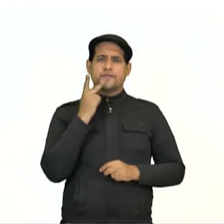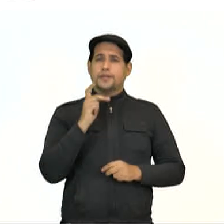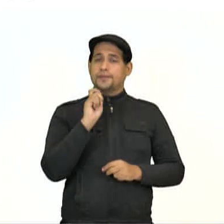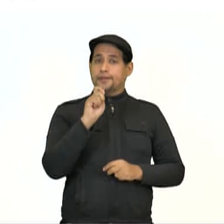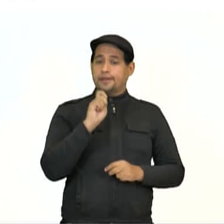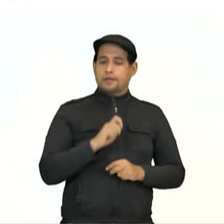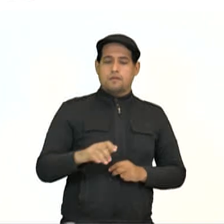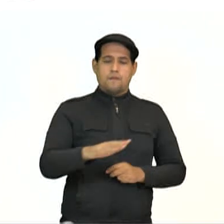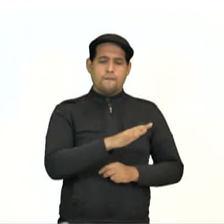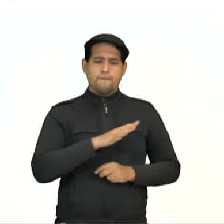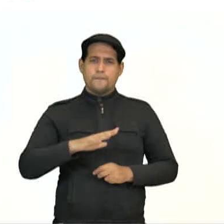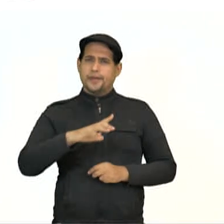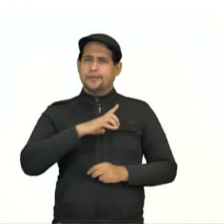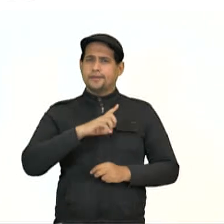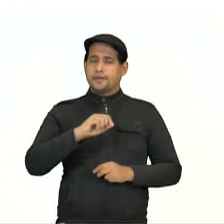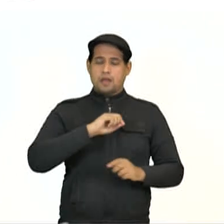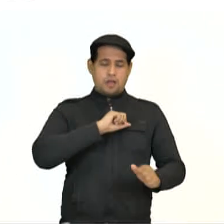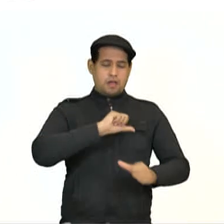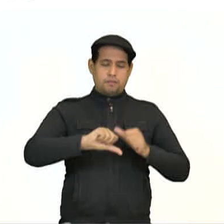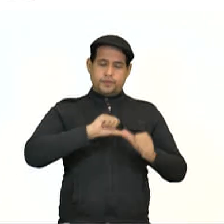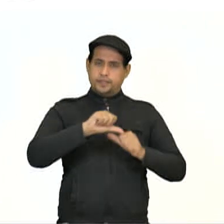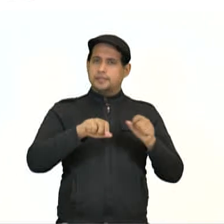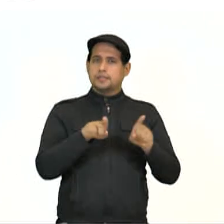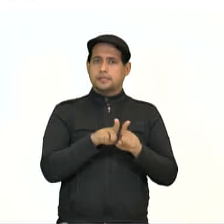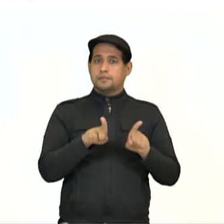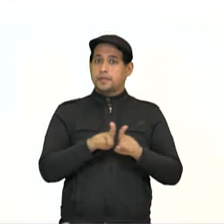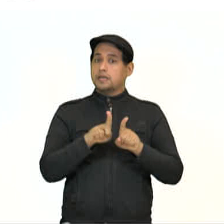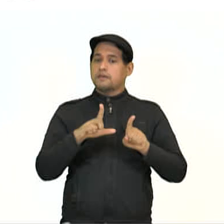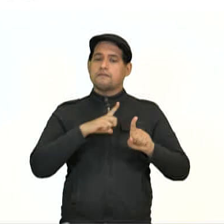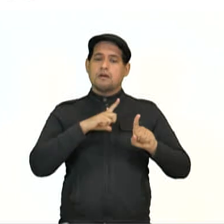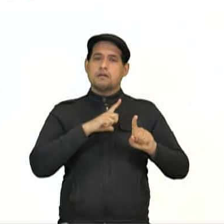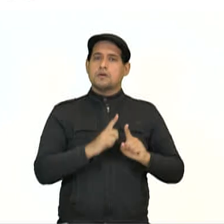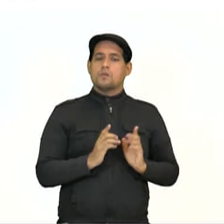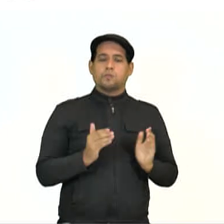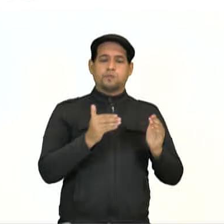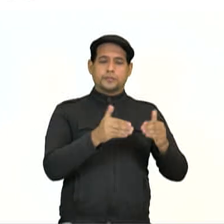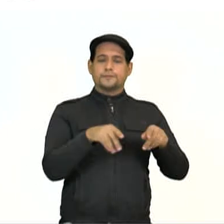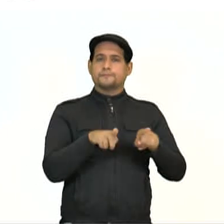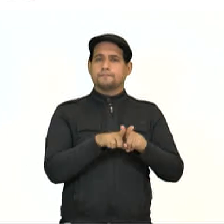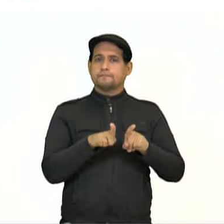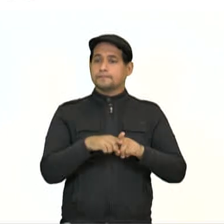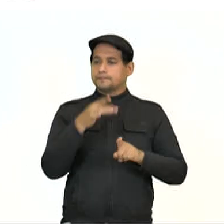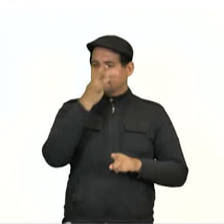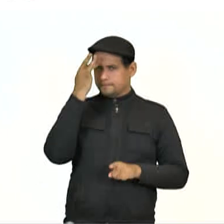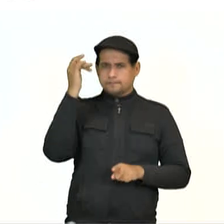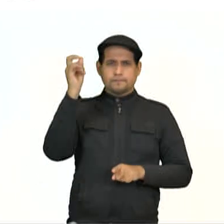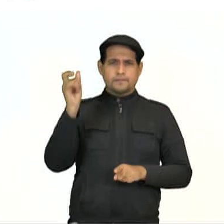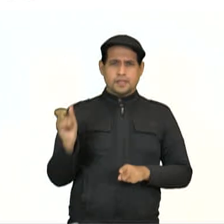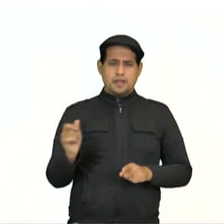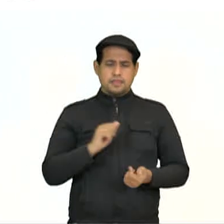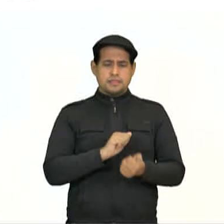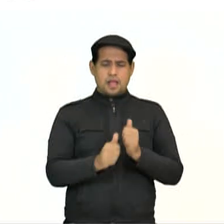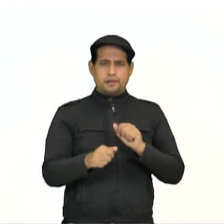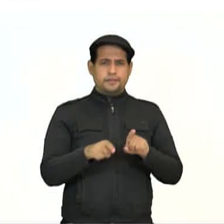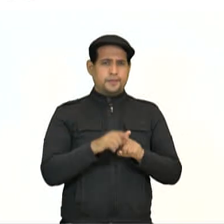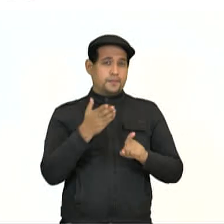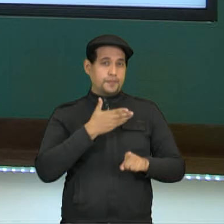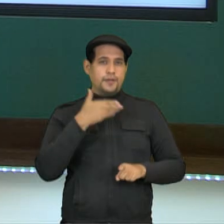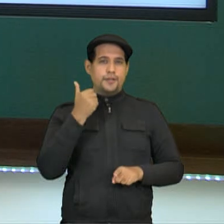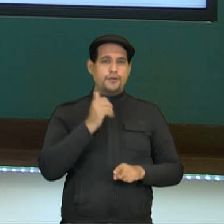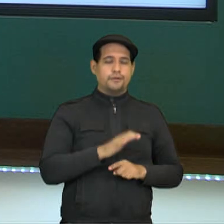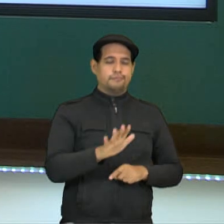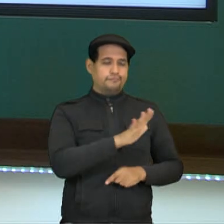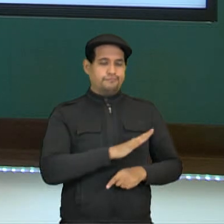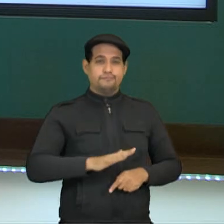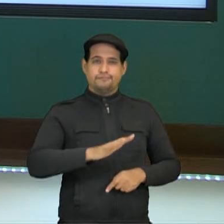que provocava as modificações que iam ser dirigidas para que aquele indivíduo se adaptasse melhor a um